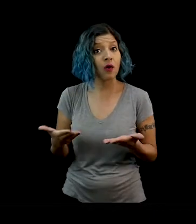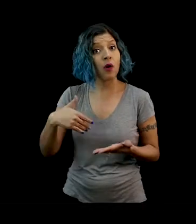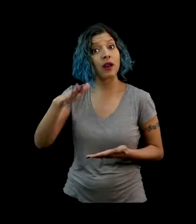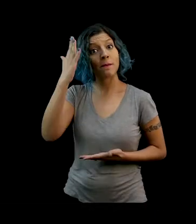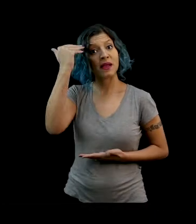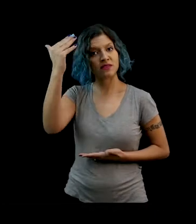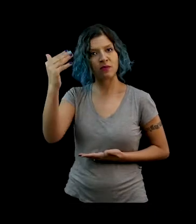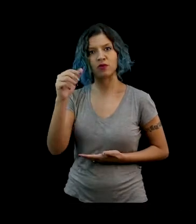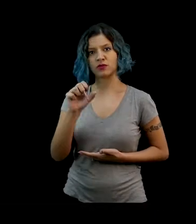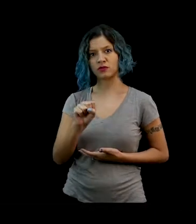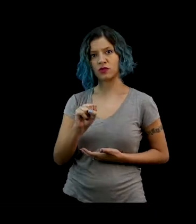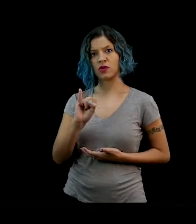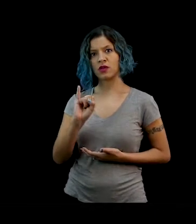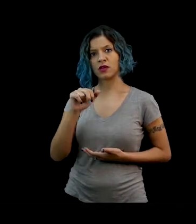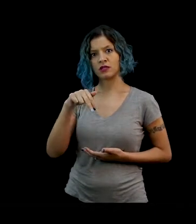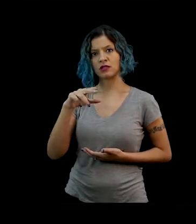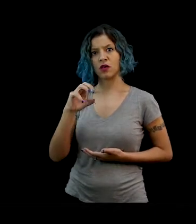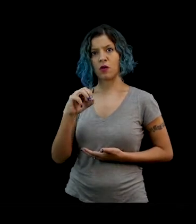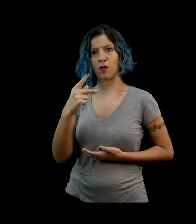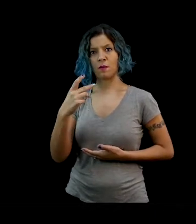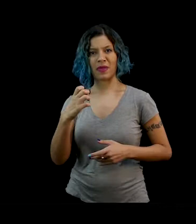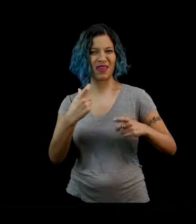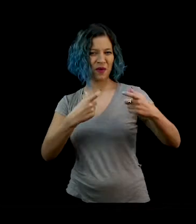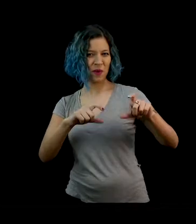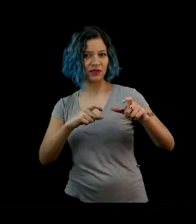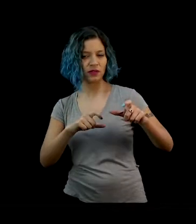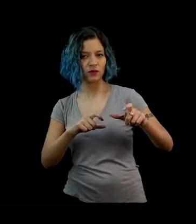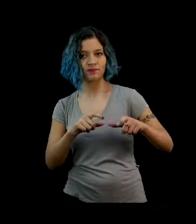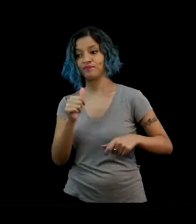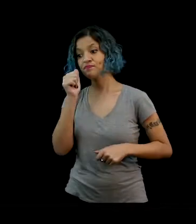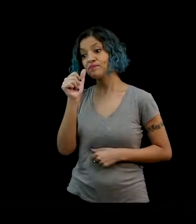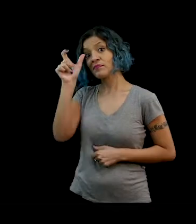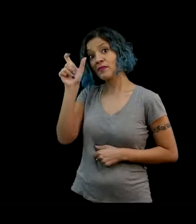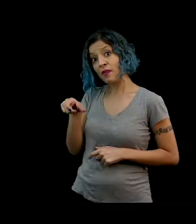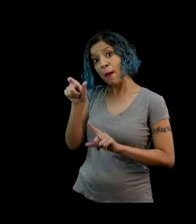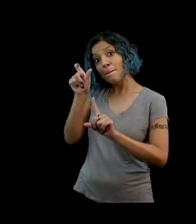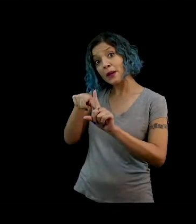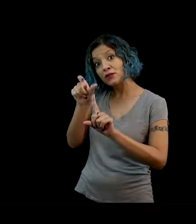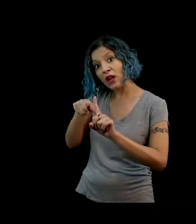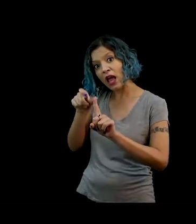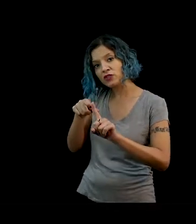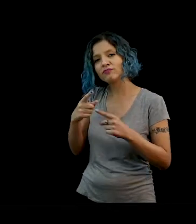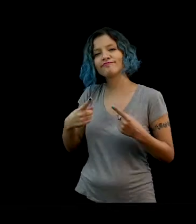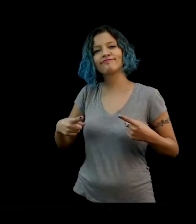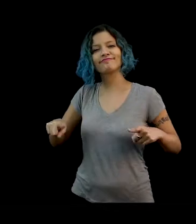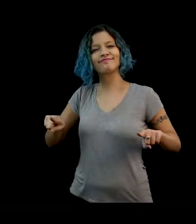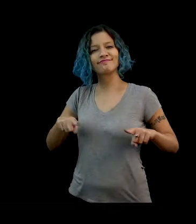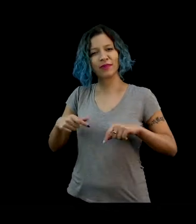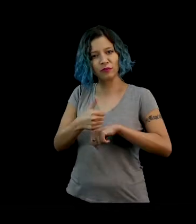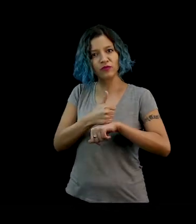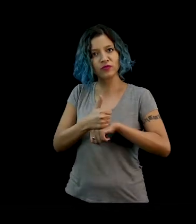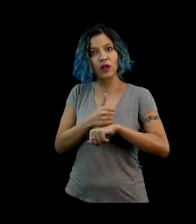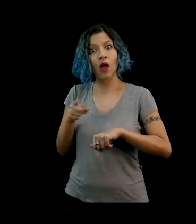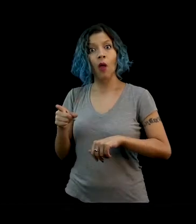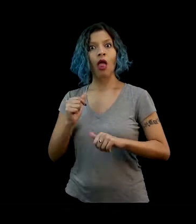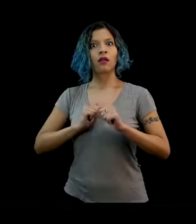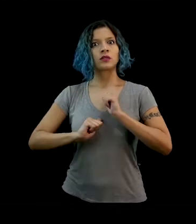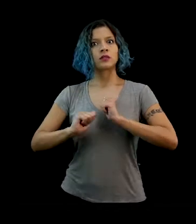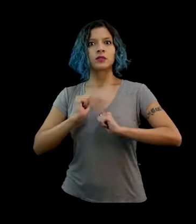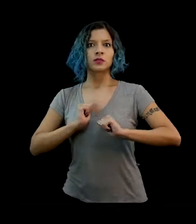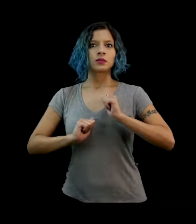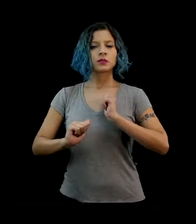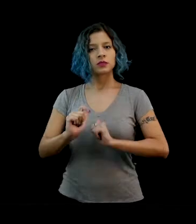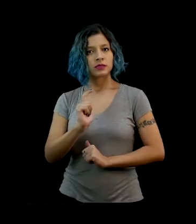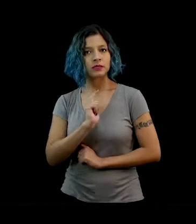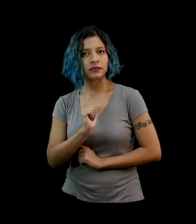uma musicista e tem a cidade e eu acho que no meu trabalho talvez esse seja o exemplo